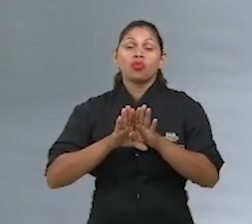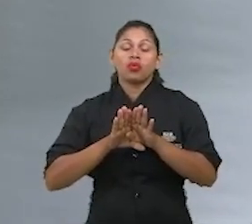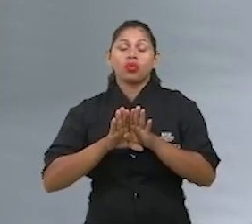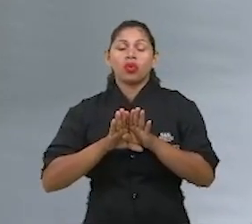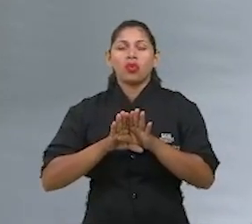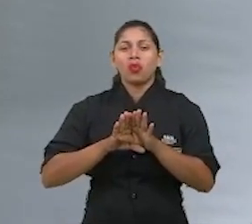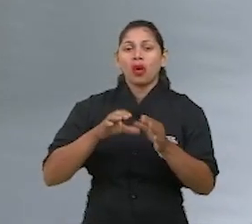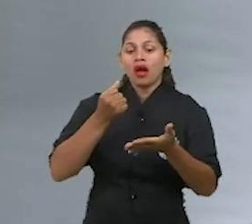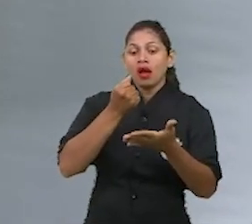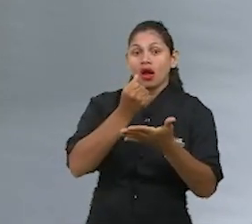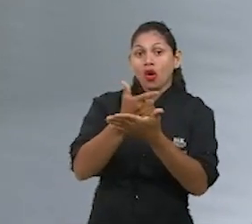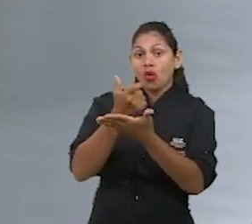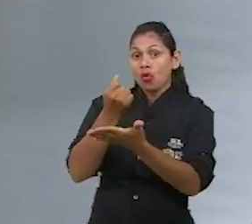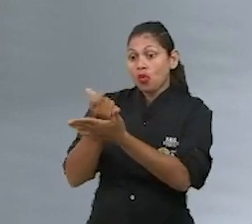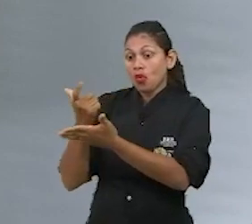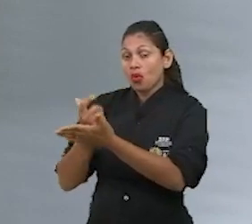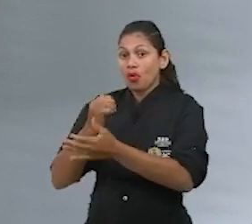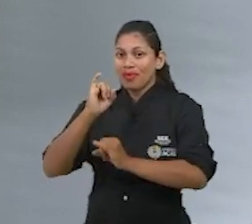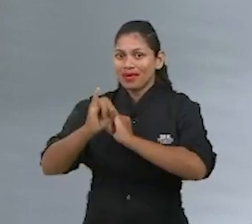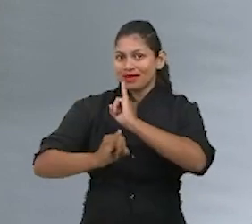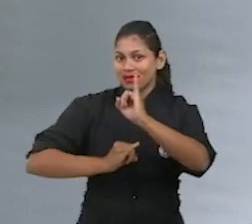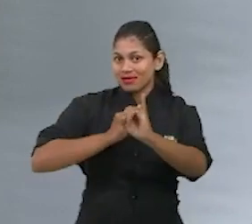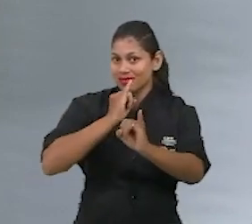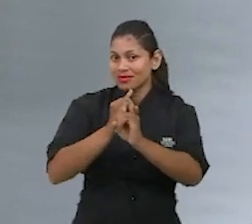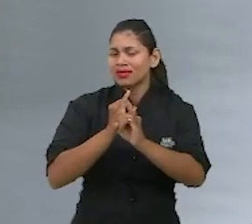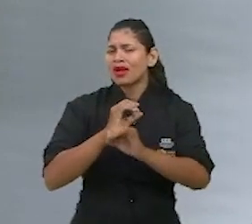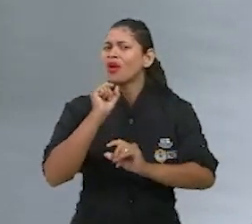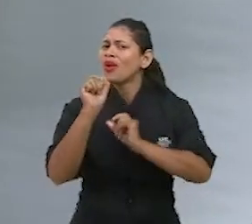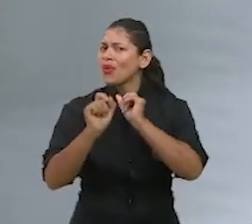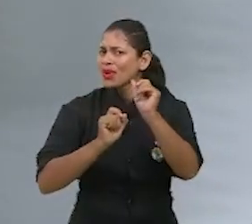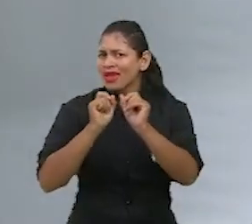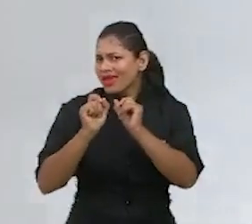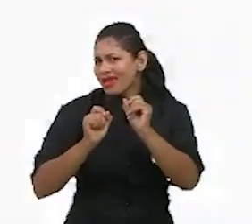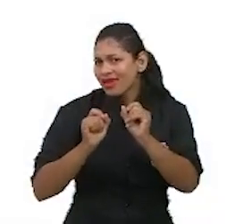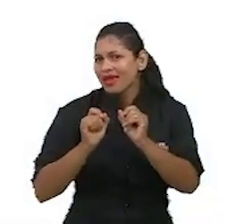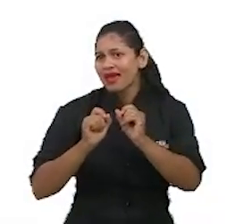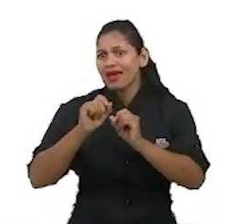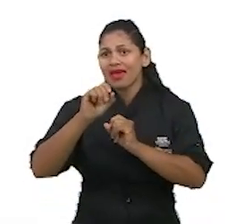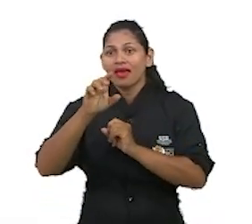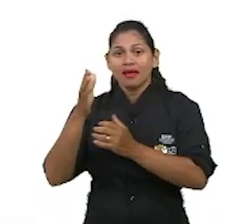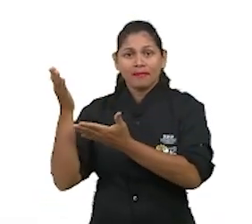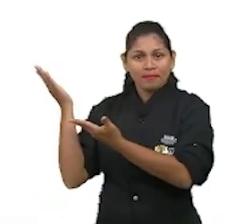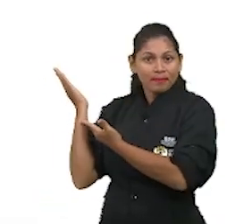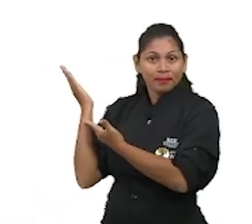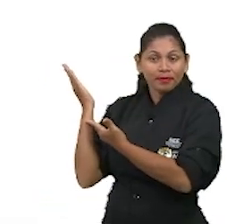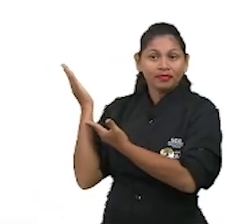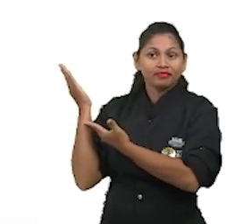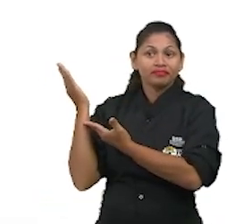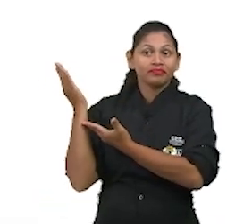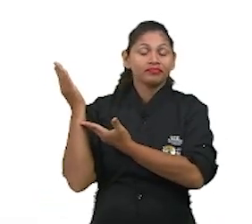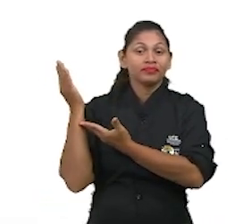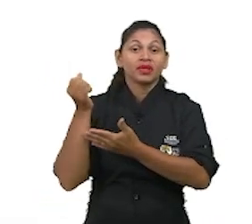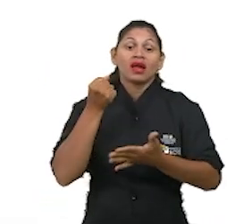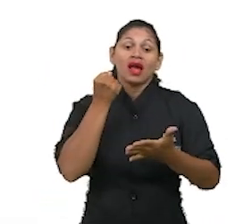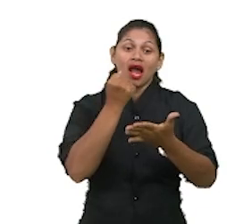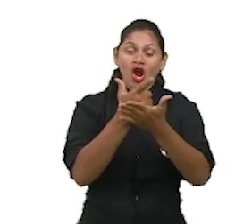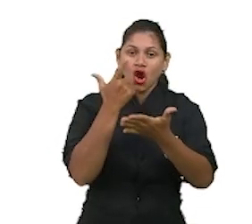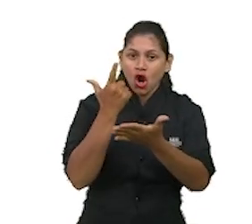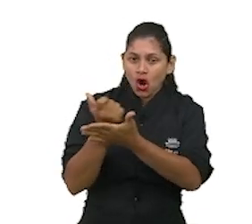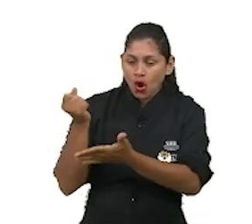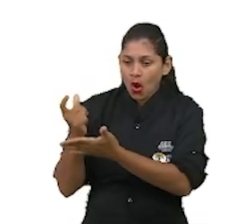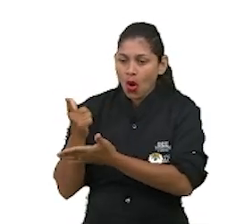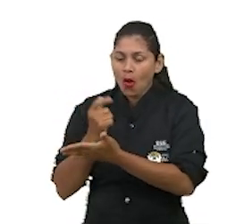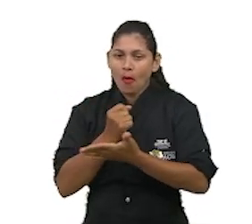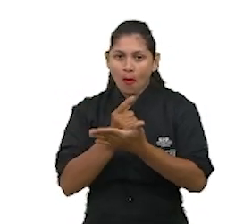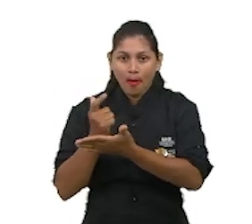falar também um pouco com vocês sobre o e-commerce. O que é o e-commerce, professora? O e-commerce é a compra e venda de